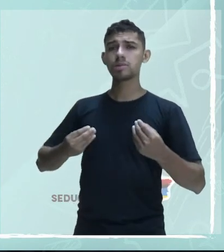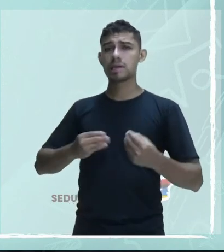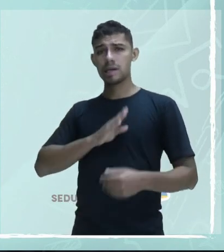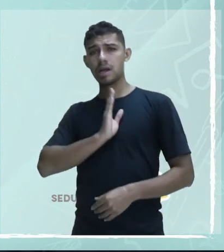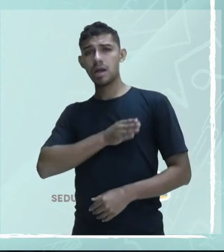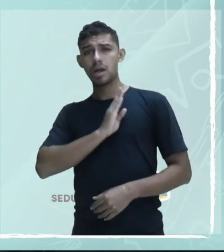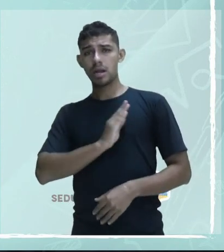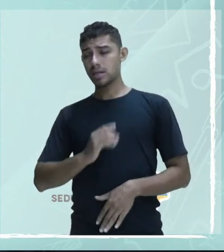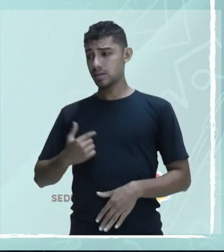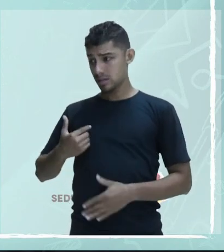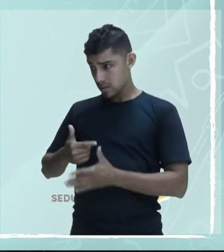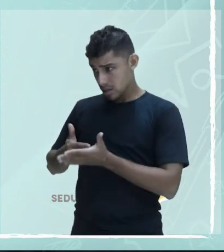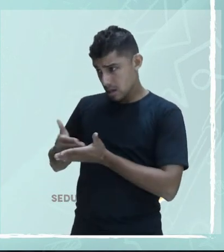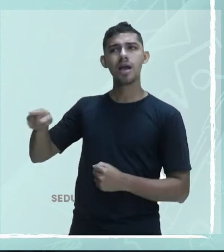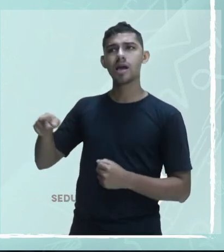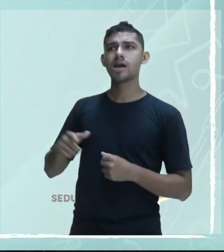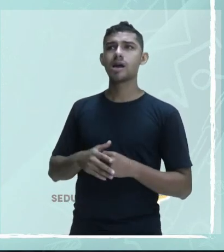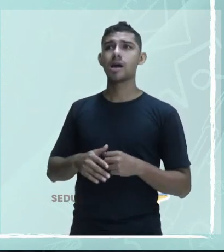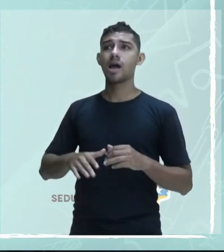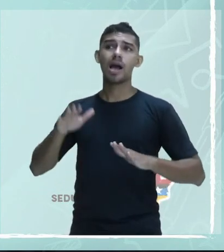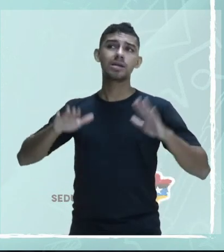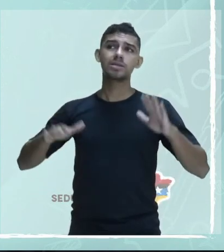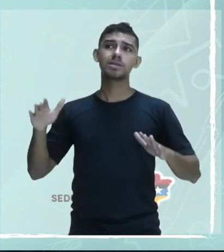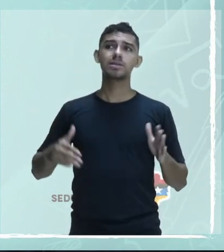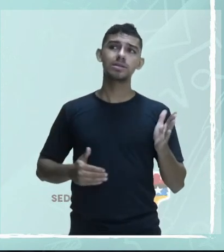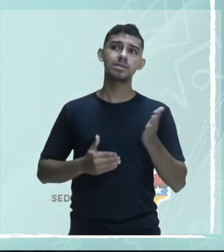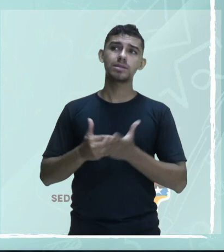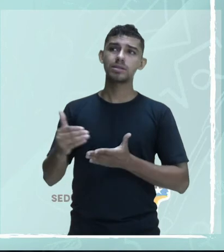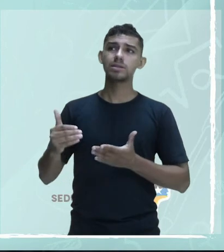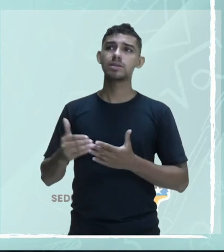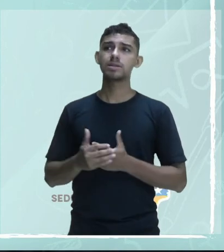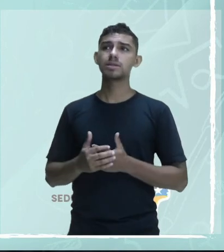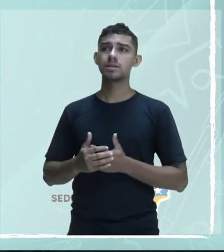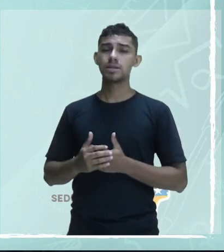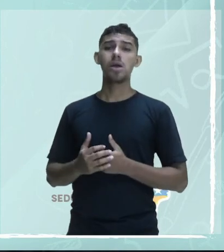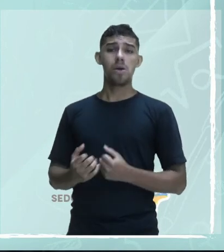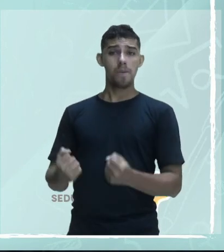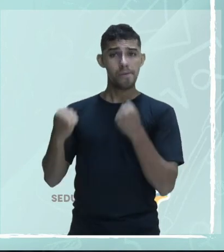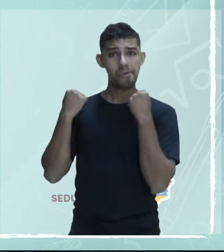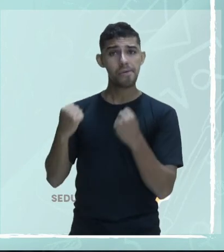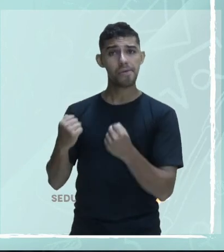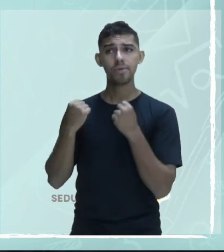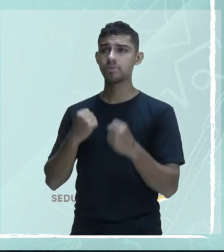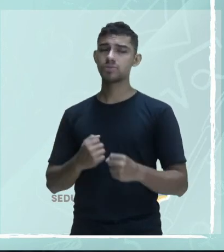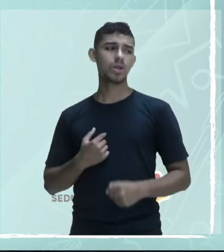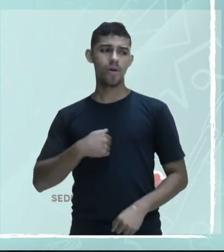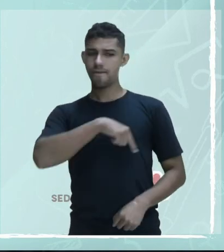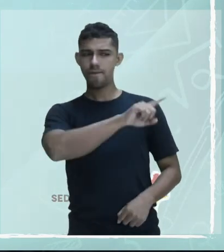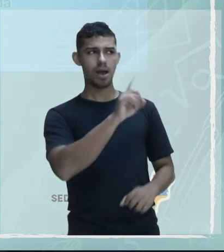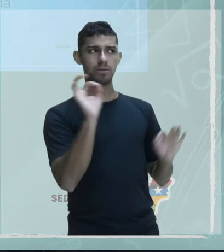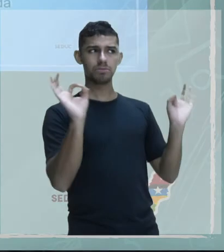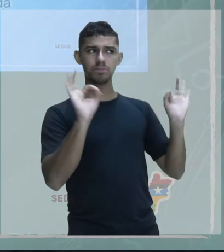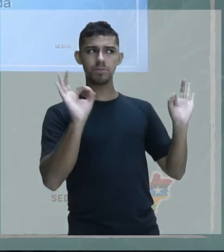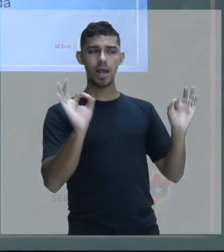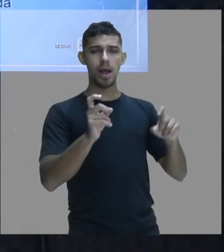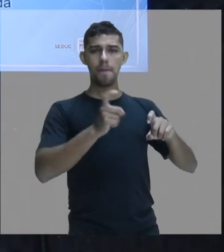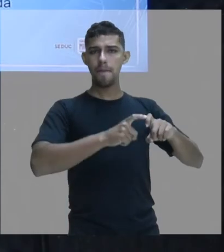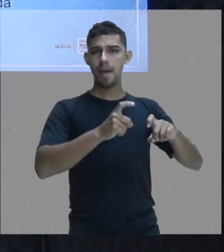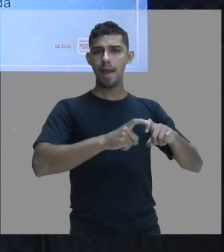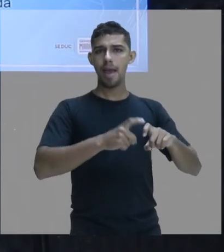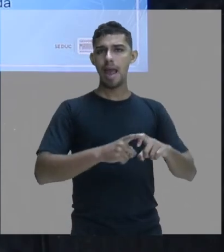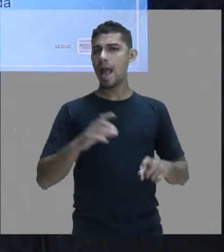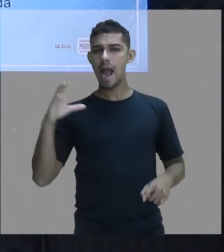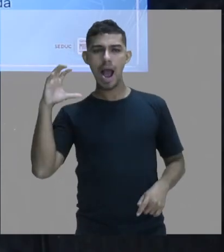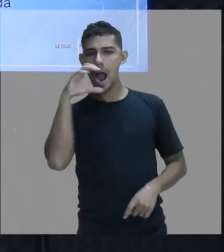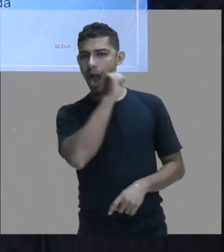do coração antes de iniciar a prática de exercício. Às vezes o indivíduo vai iniciar ali uma prática de exercícios físicos sem consulta médica, às vezes ele quer um